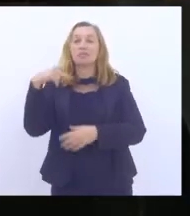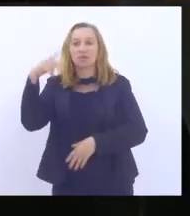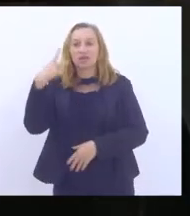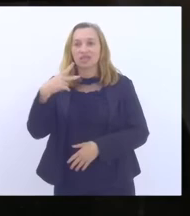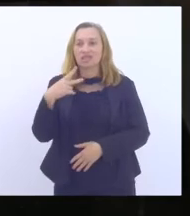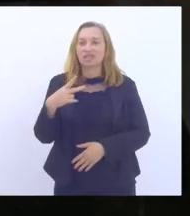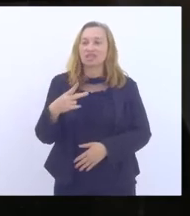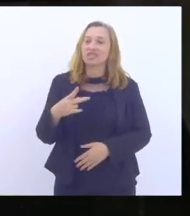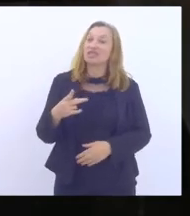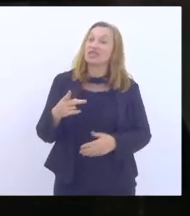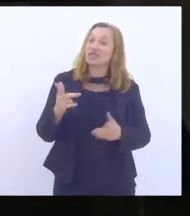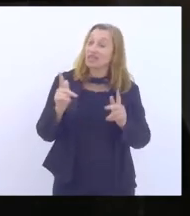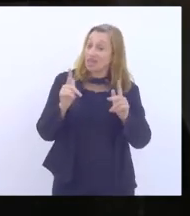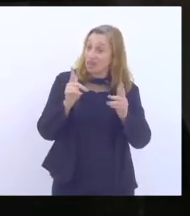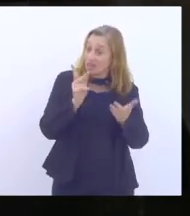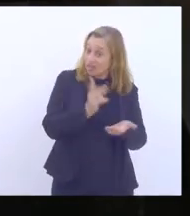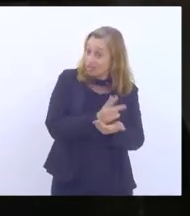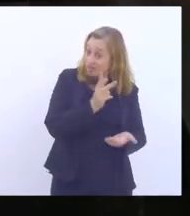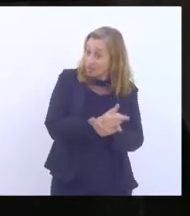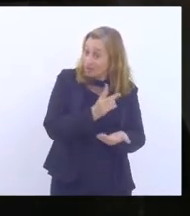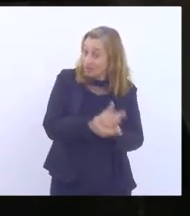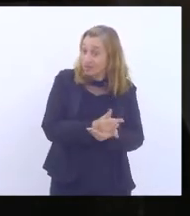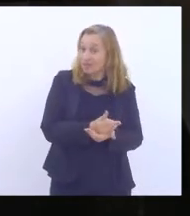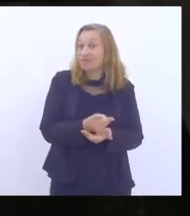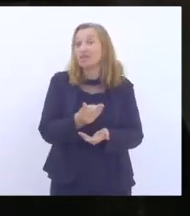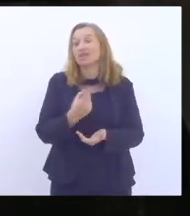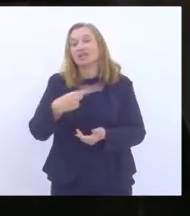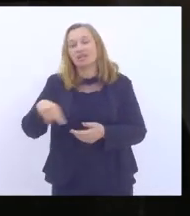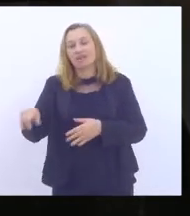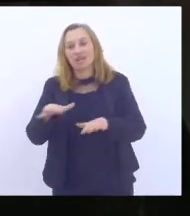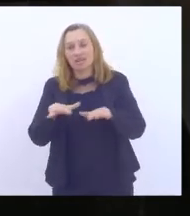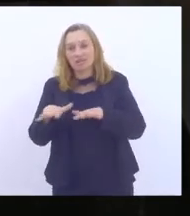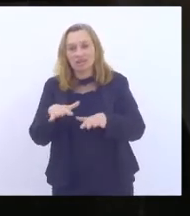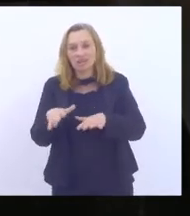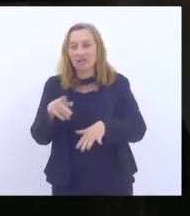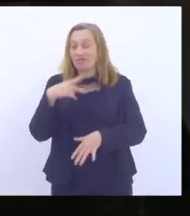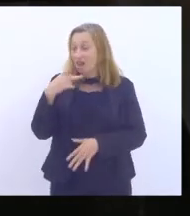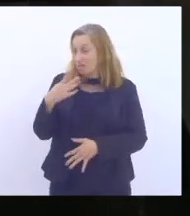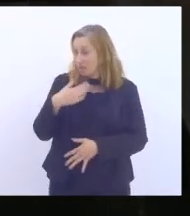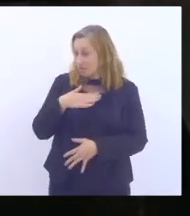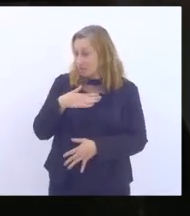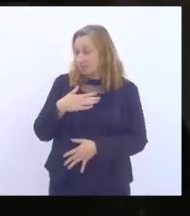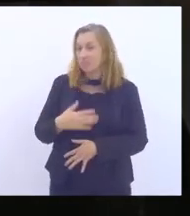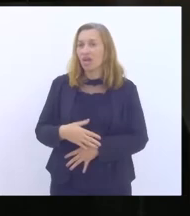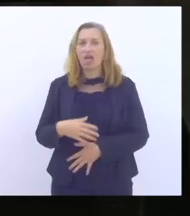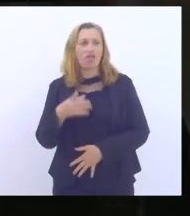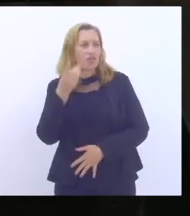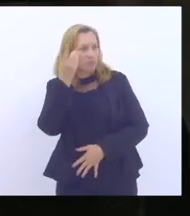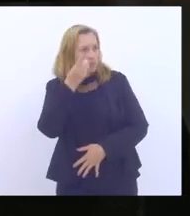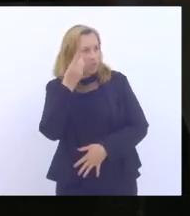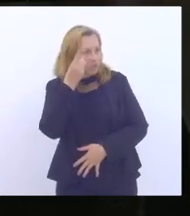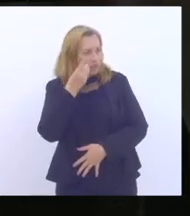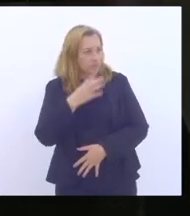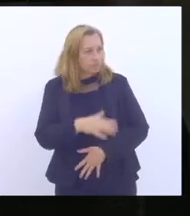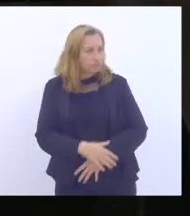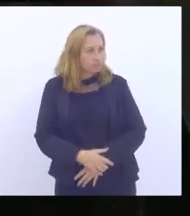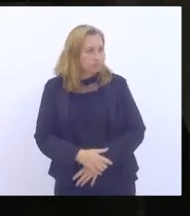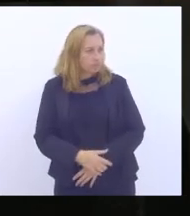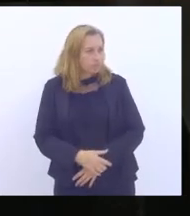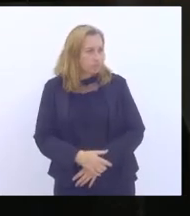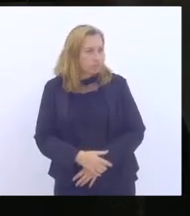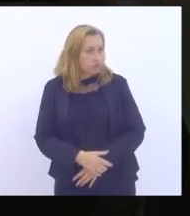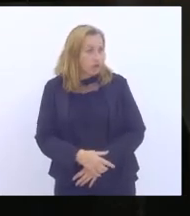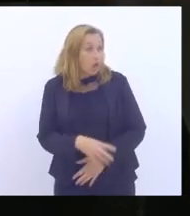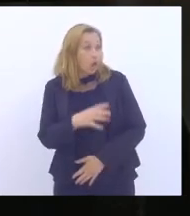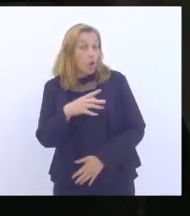essa mesmas pessoas que estavam na manifestação falaram para mim assim deputada é